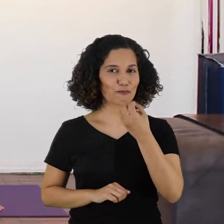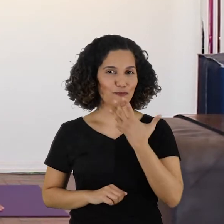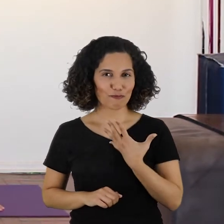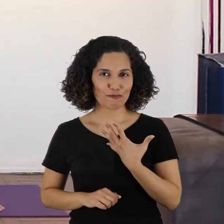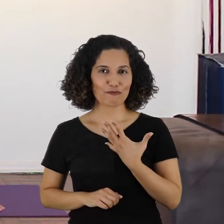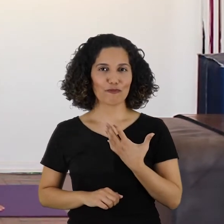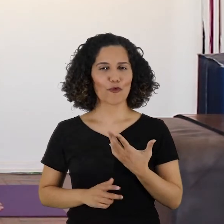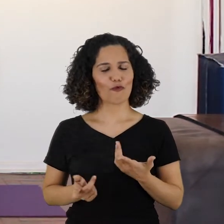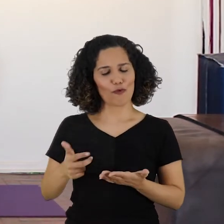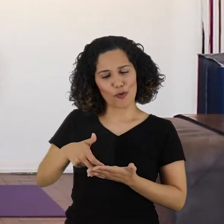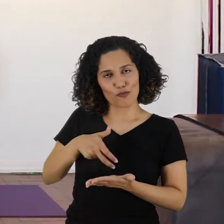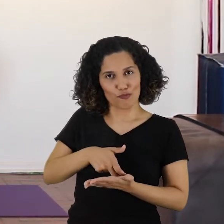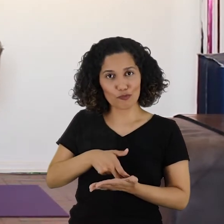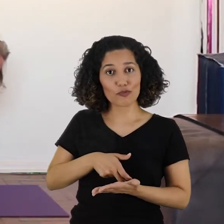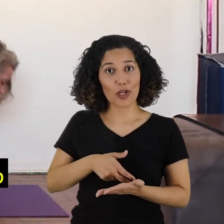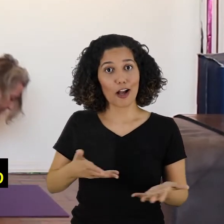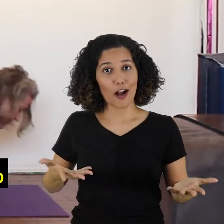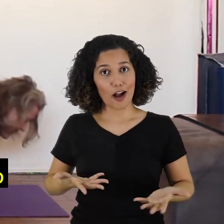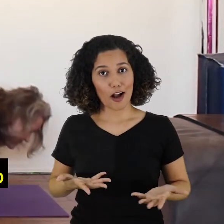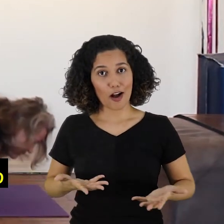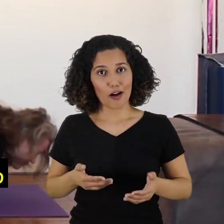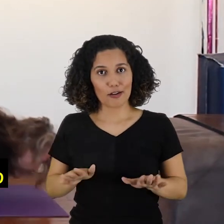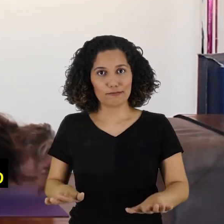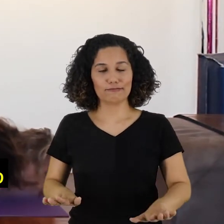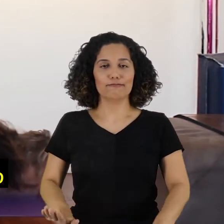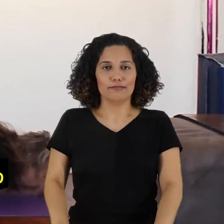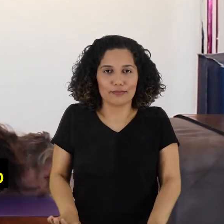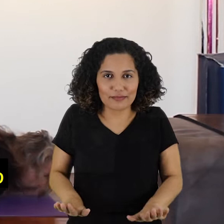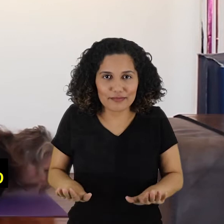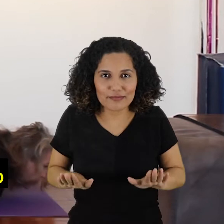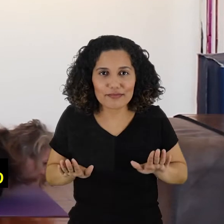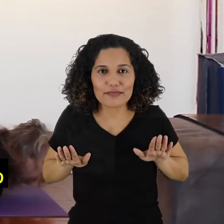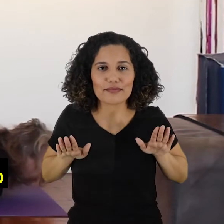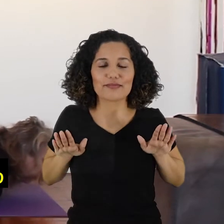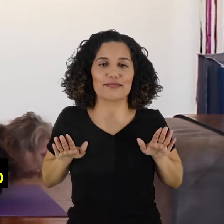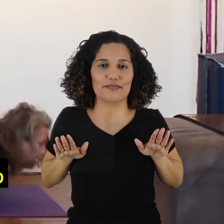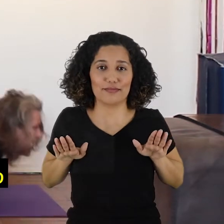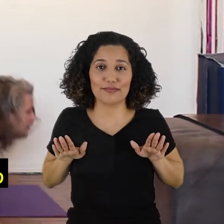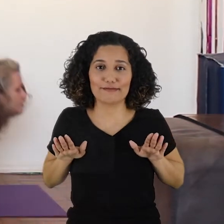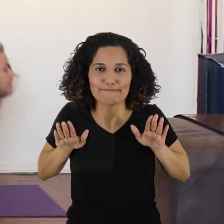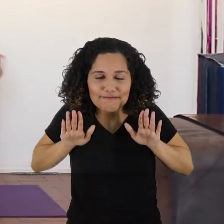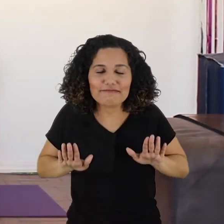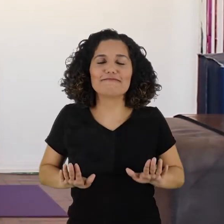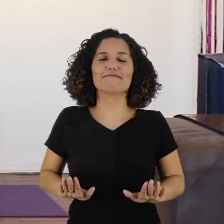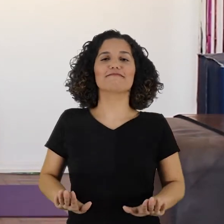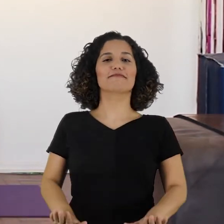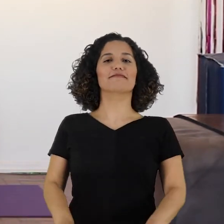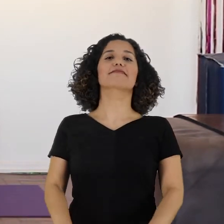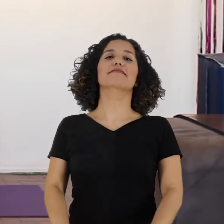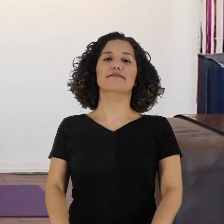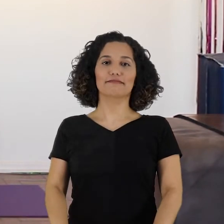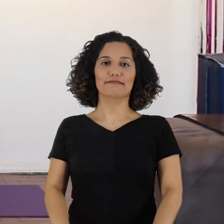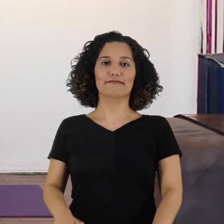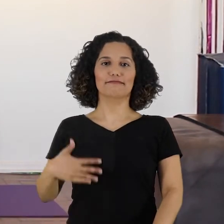Boa, vai para quatro apoios, faz a flexão de braço, levando o tronco lá para baixo, empurra o